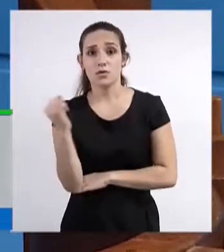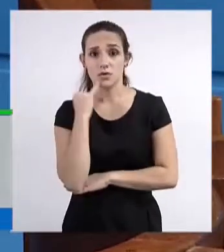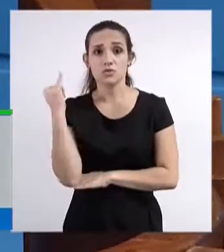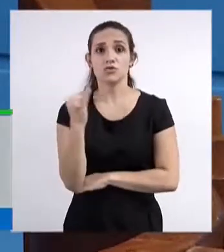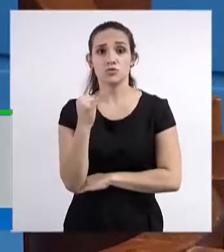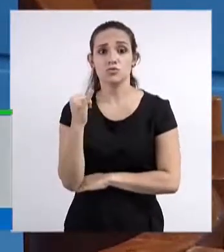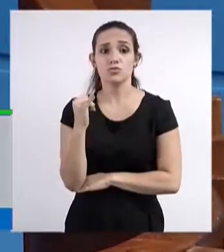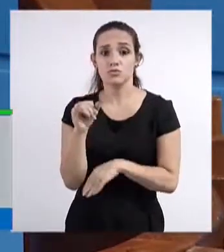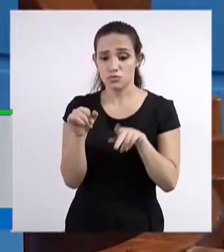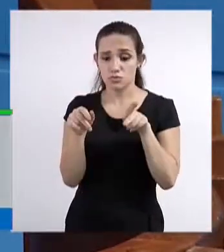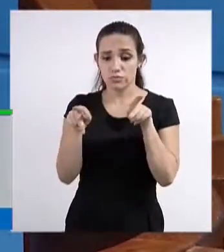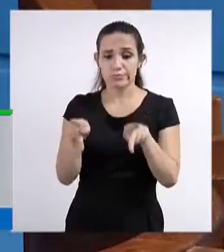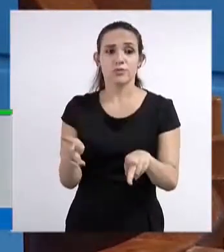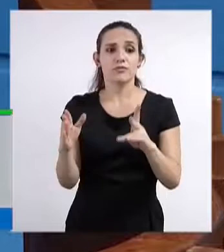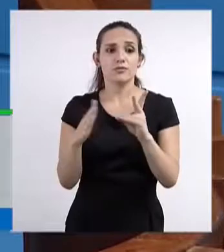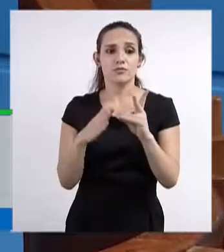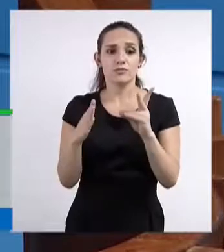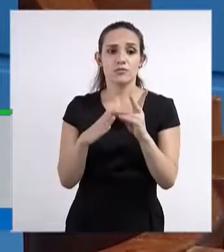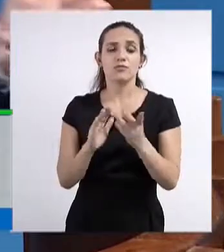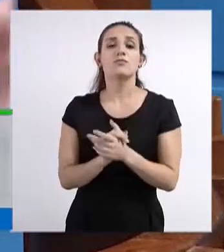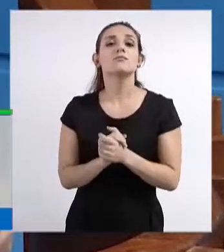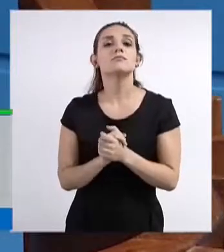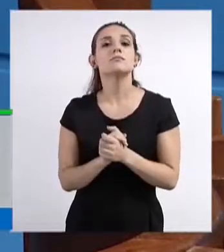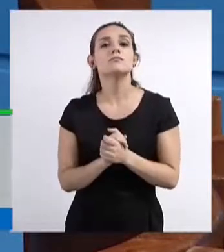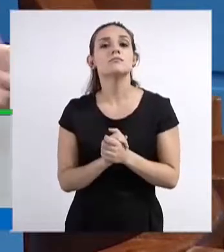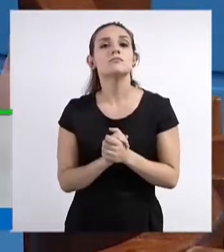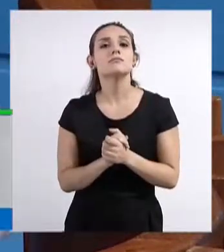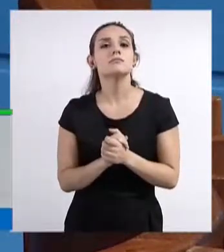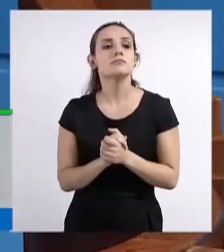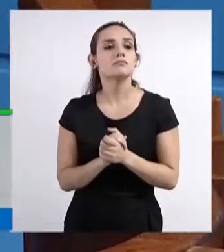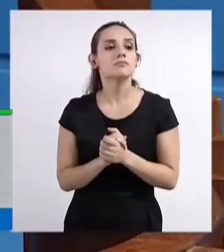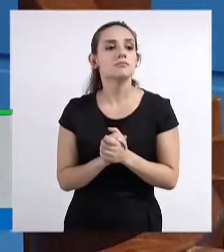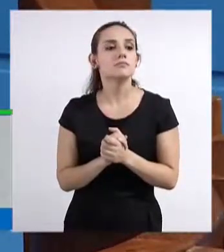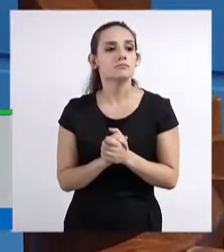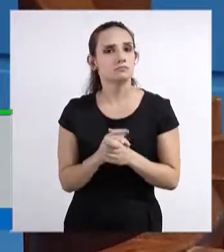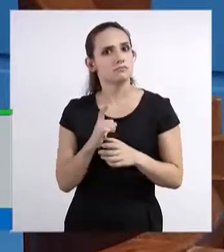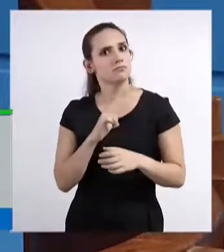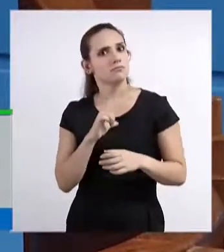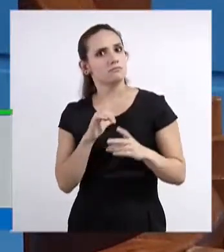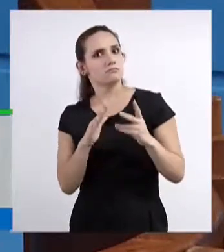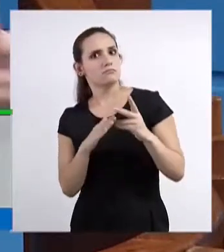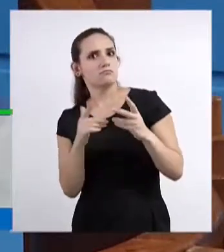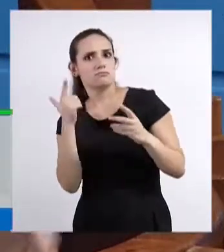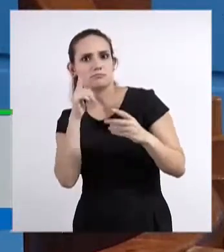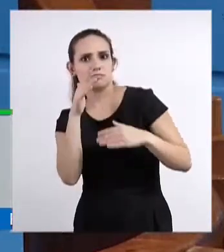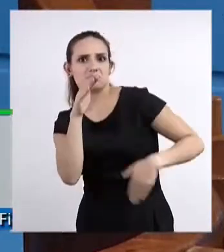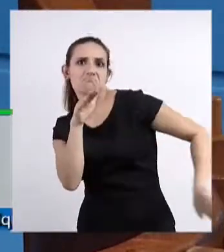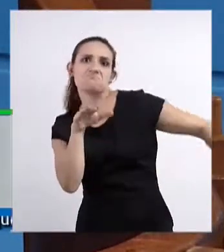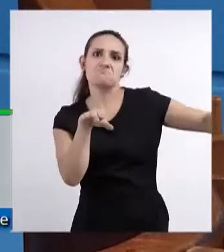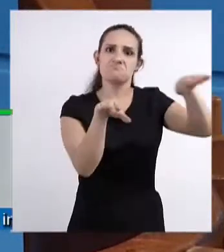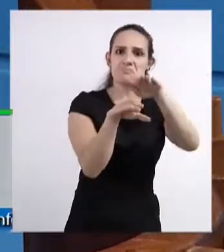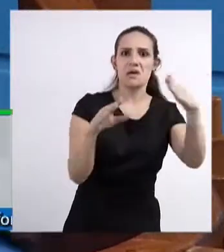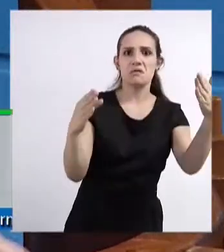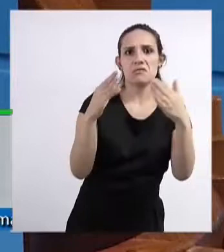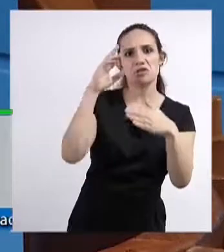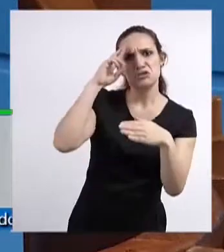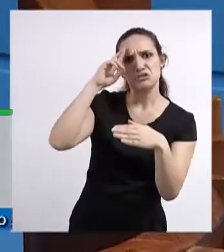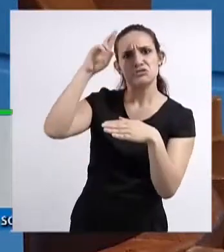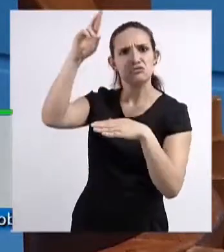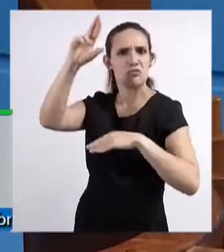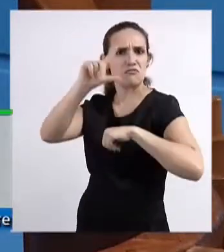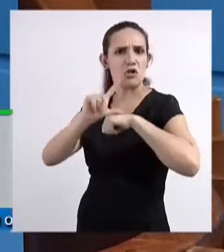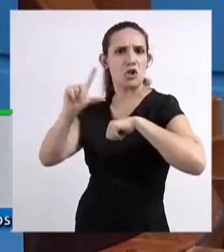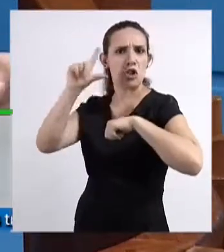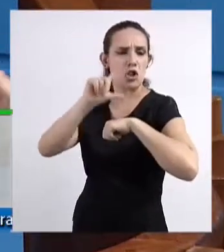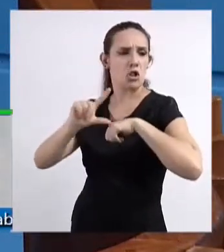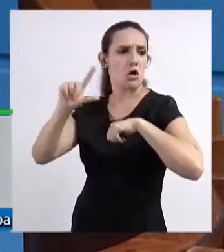tanta autonomia para os indígenas, que muitos ascenderam socialmente falando, como proprietários de